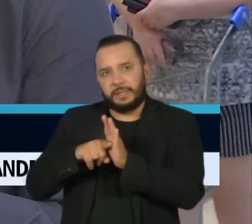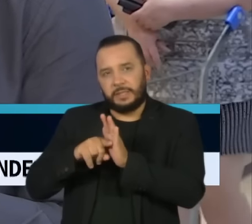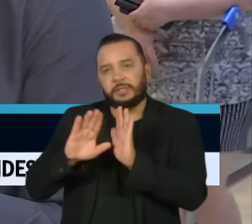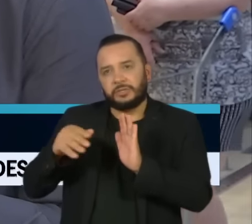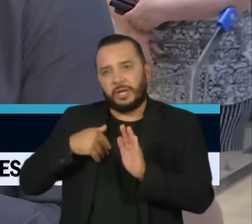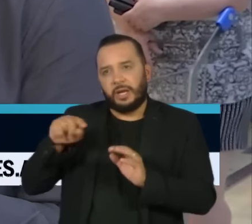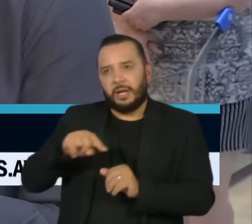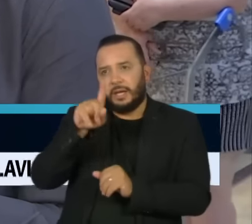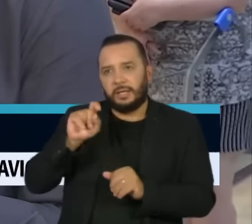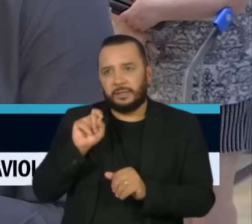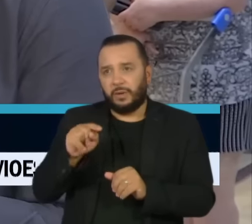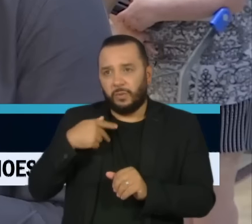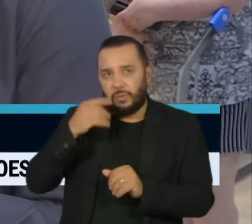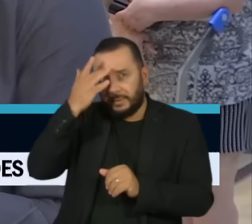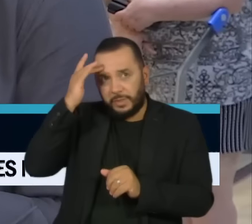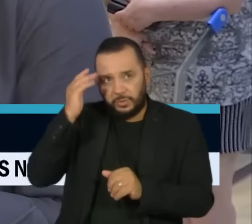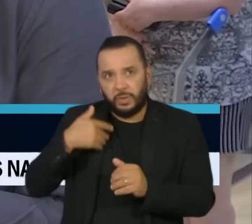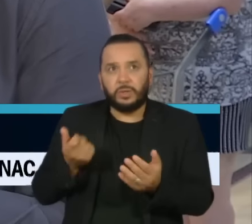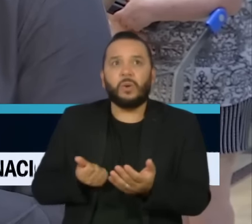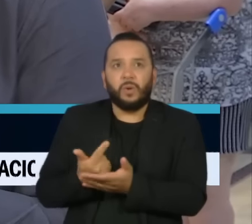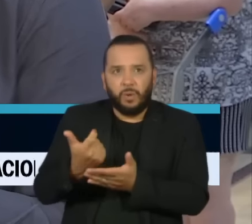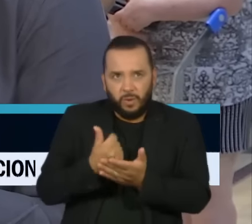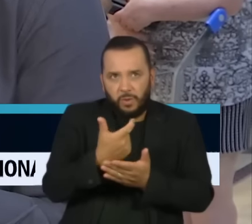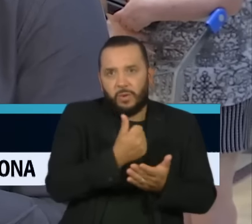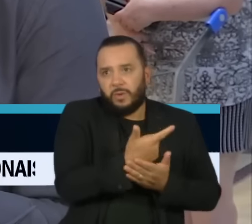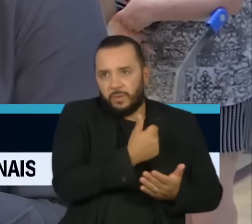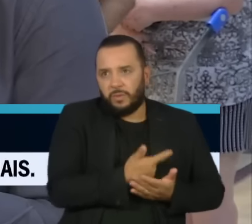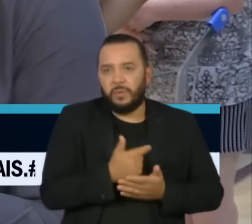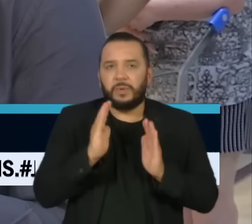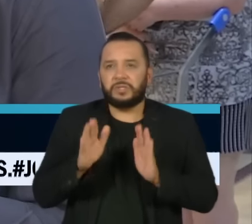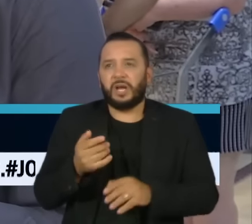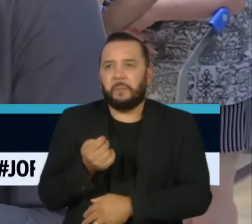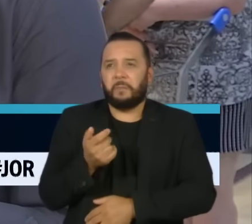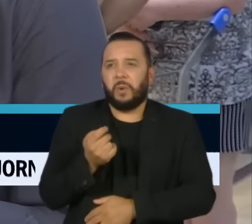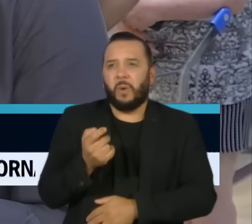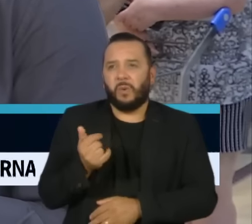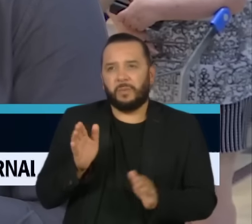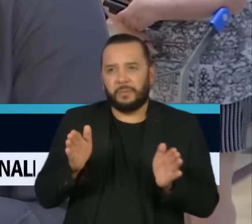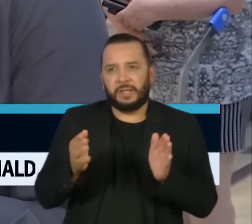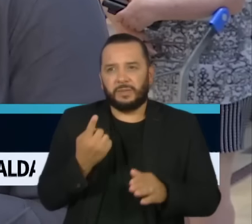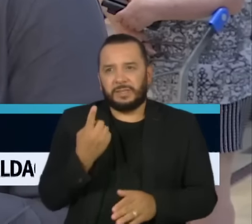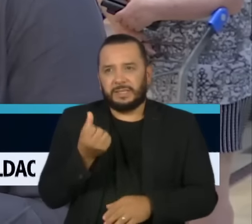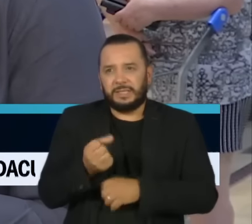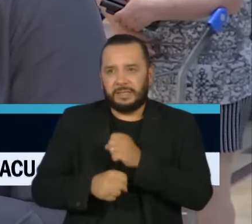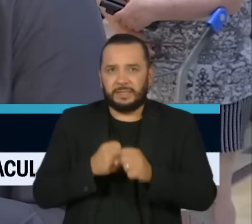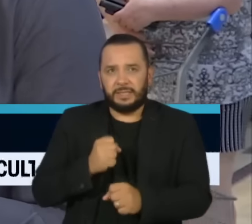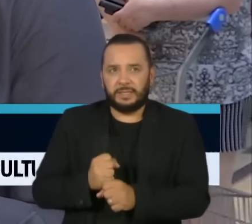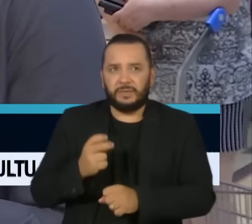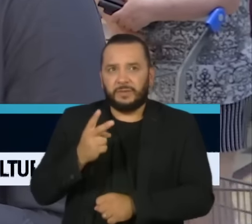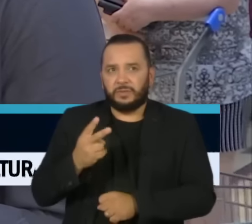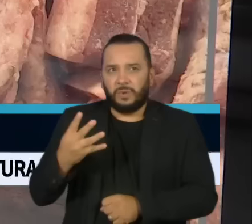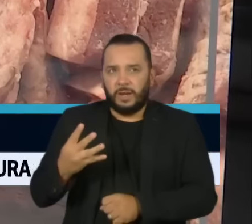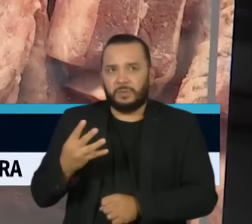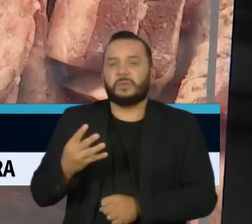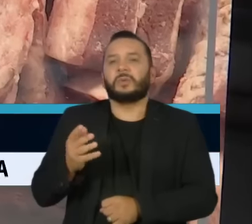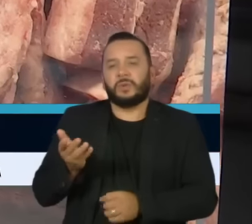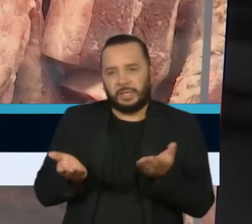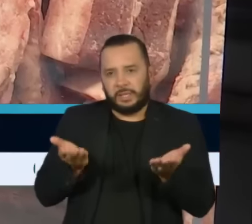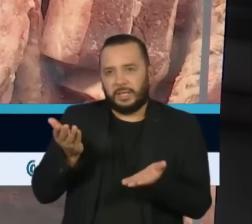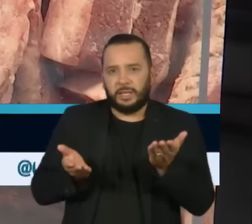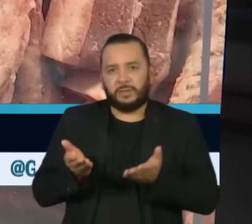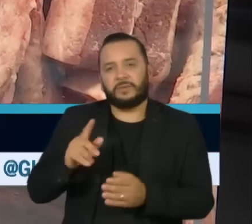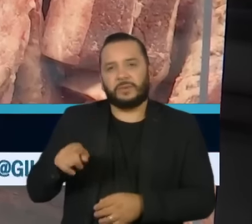consumo por pessoa no Brasil em 2021 atingiu o menor nível dos últimos 16 anos. 24,5 kg por pessoa. Esse é o